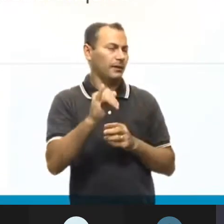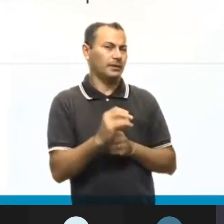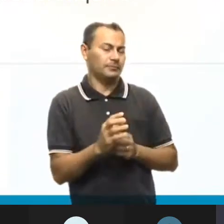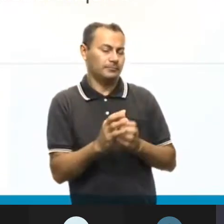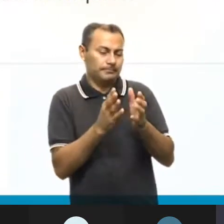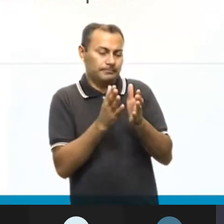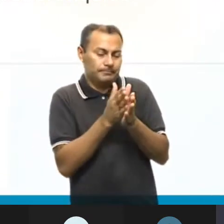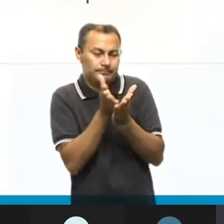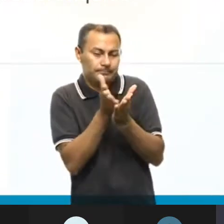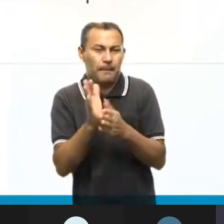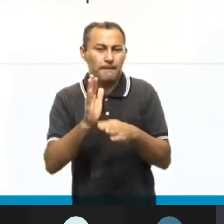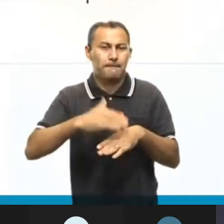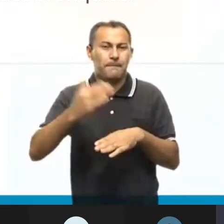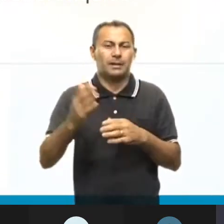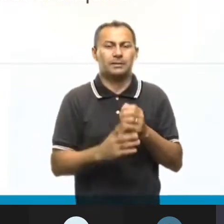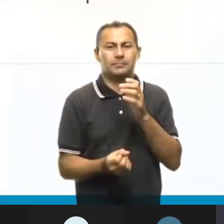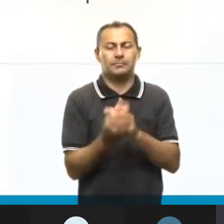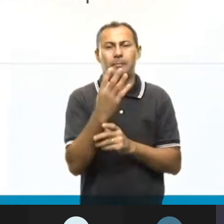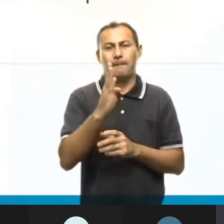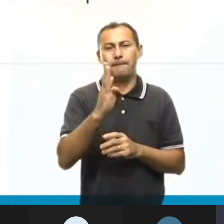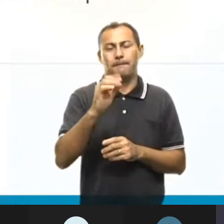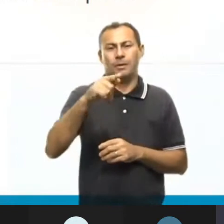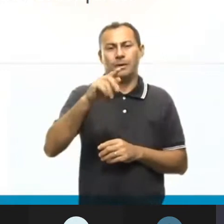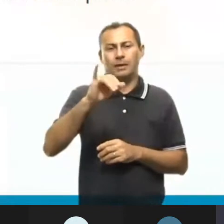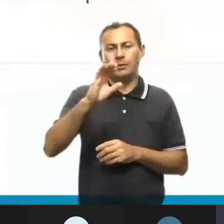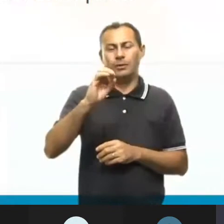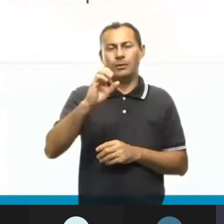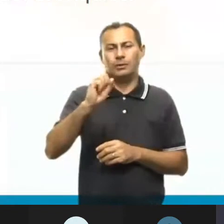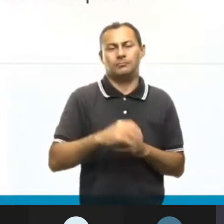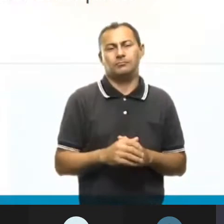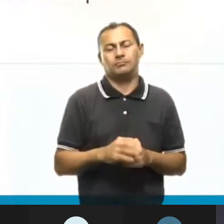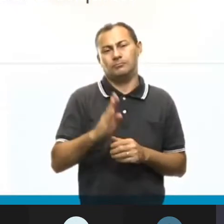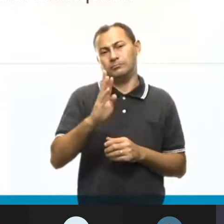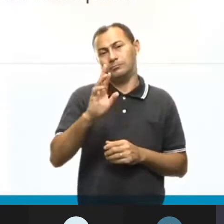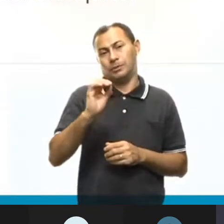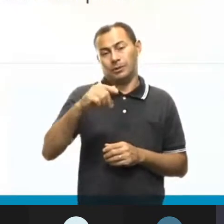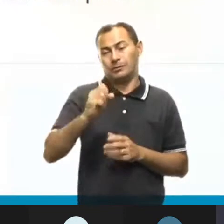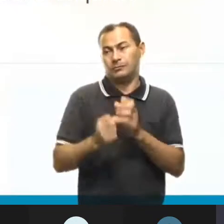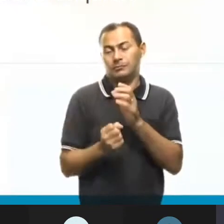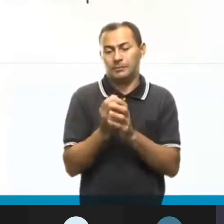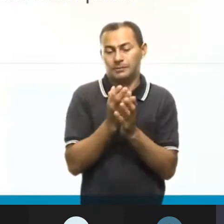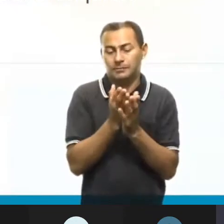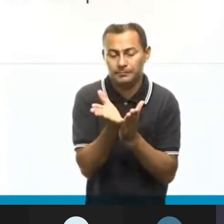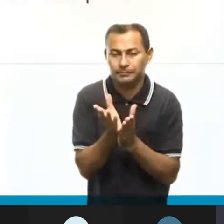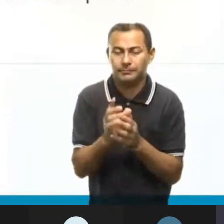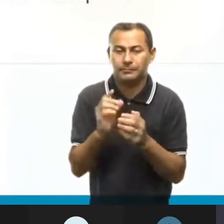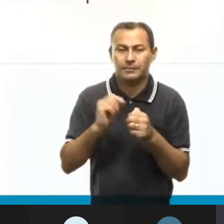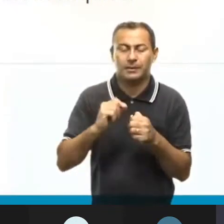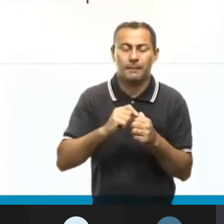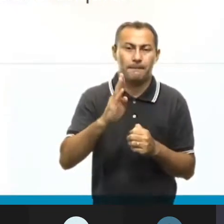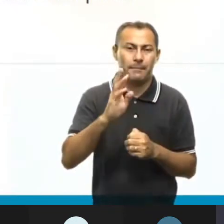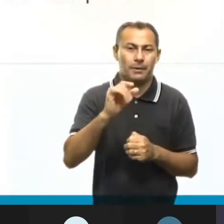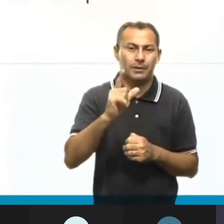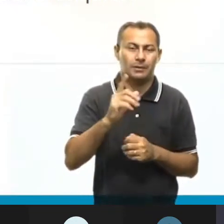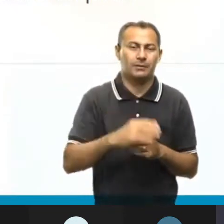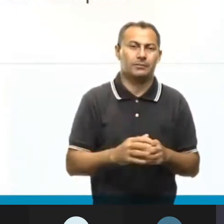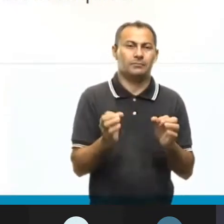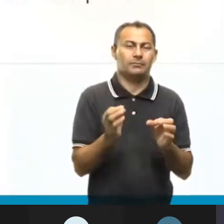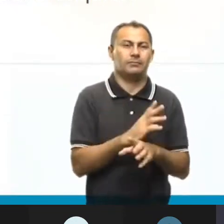eles vão se ramificando cada vez mais, formando os bronquíolos, e os bronquíolos vão se ramificando, formando, né,